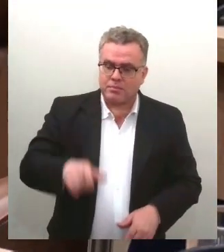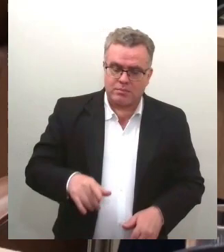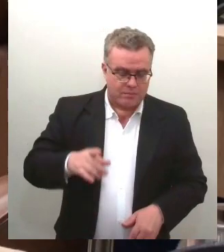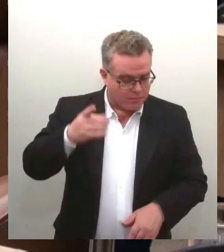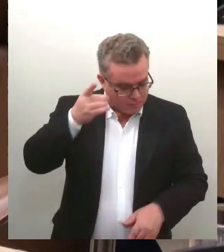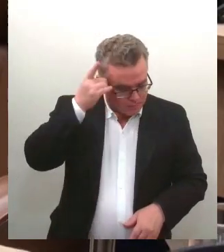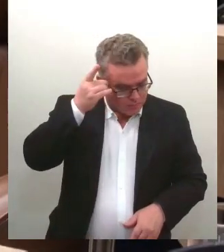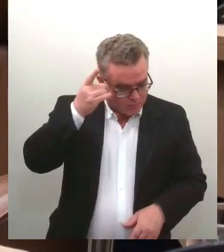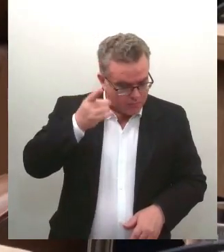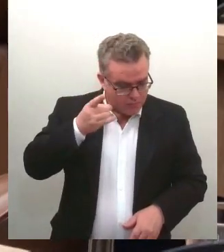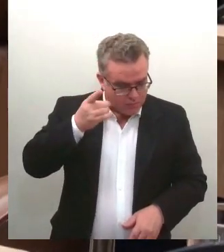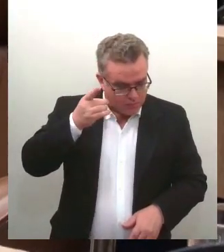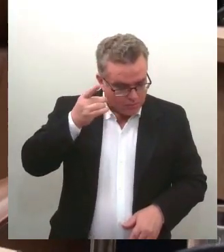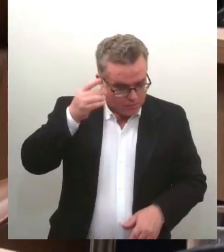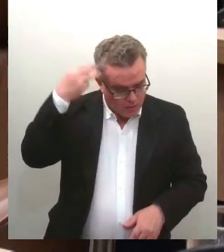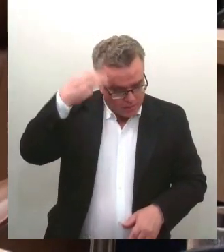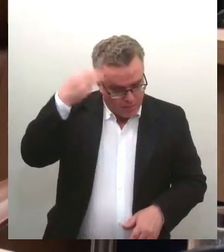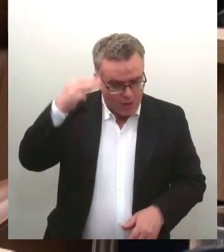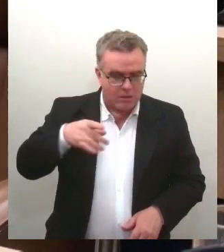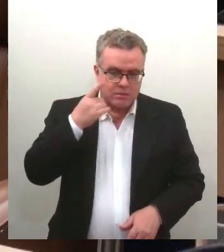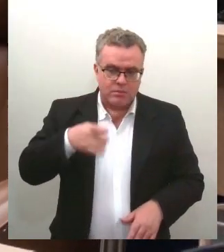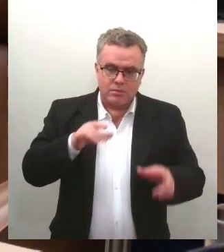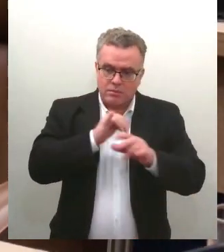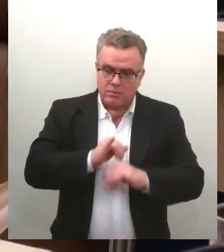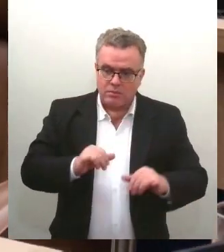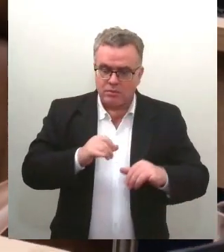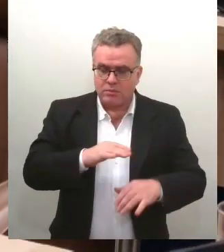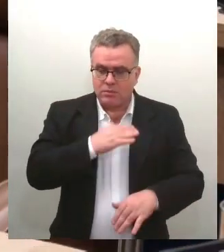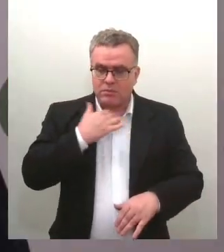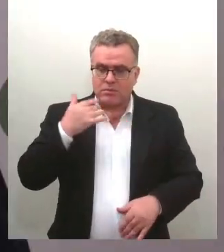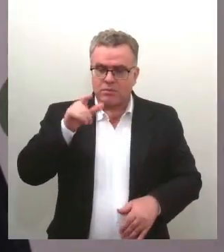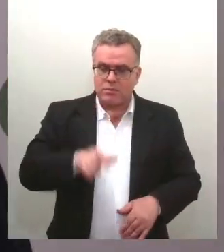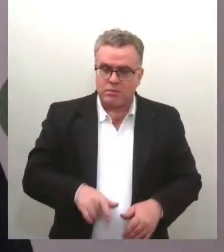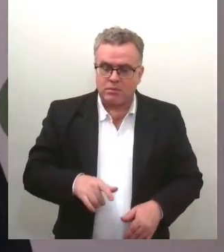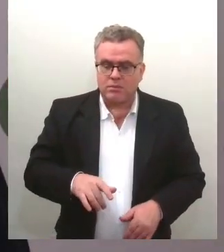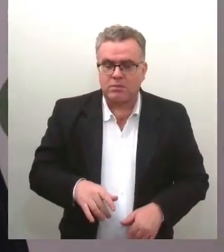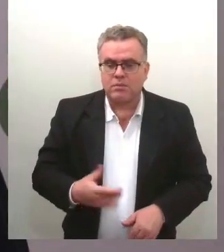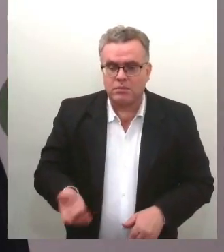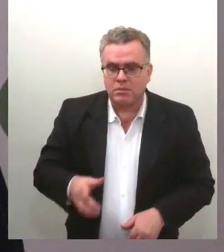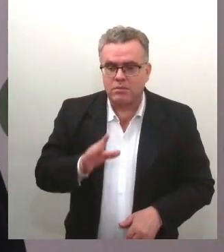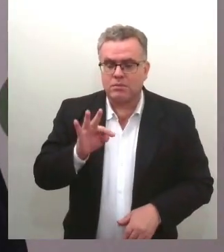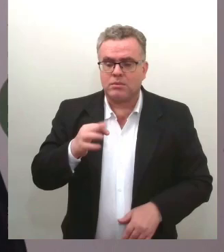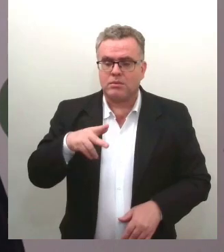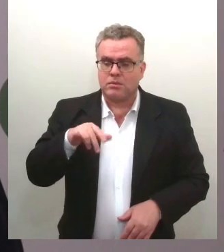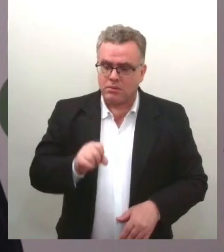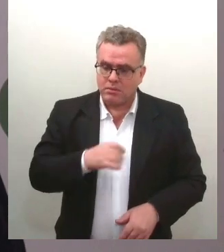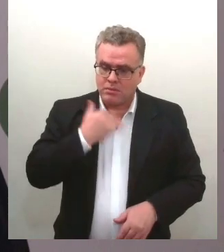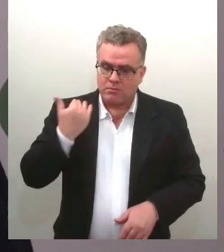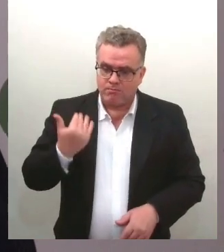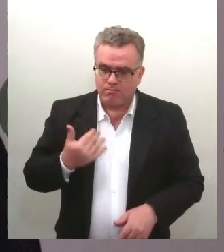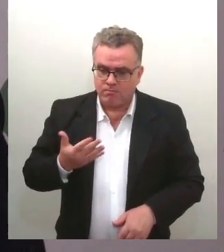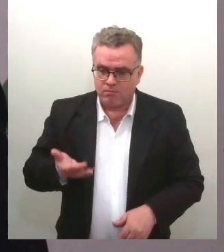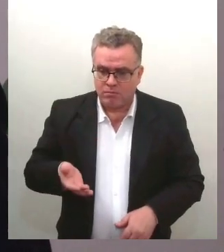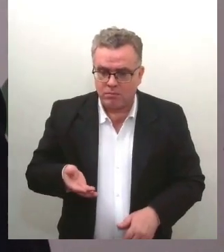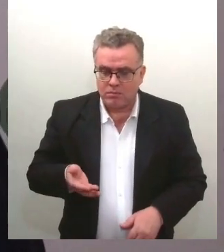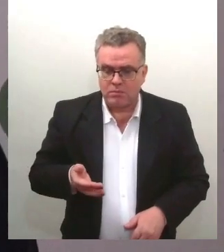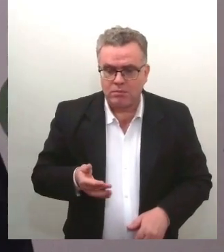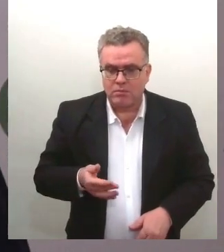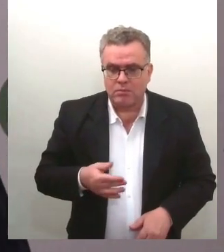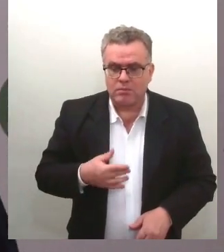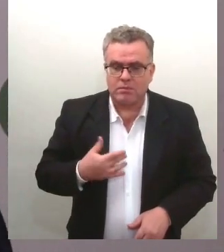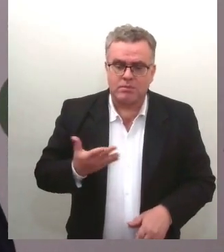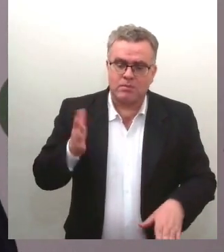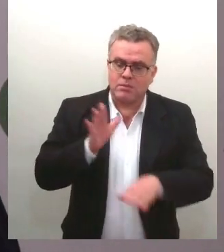da jornalista Thaís Bezerra, que lutava contra um câncer. Ela deu uma parcela muito grande de contribuição ao próprio